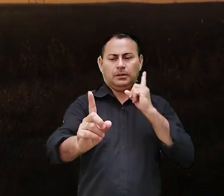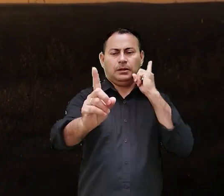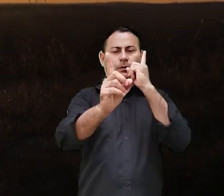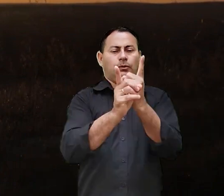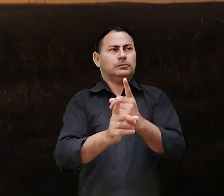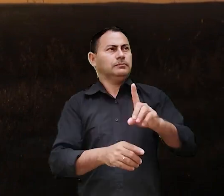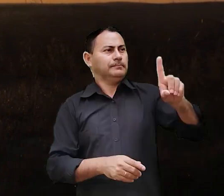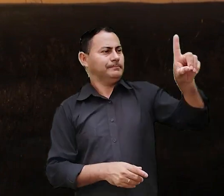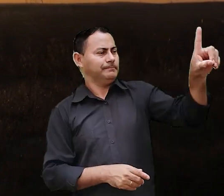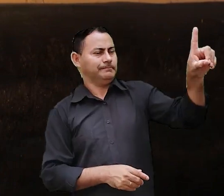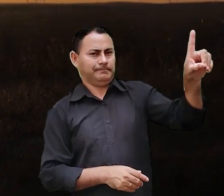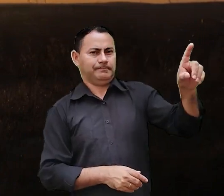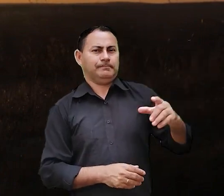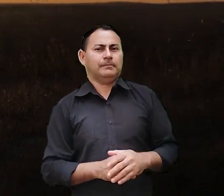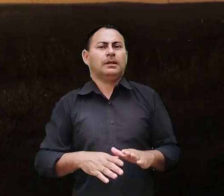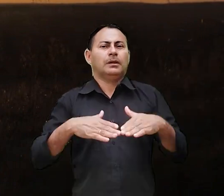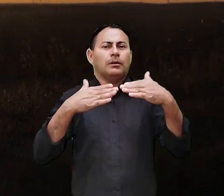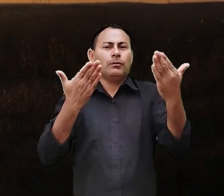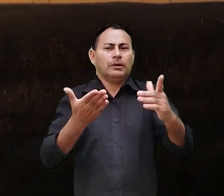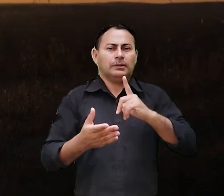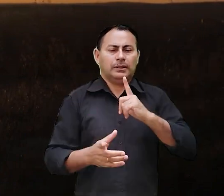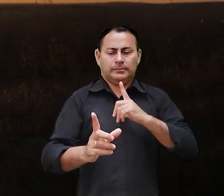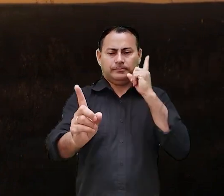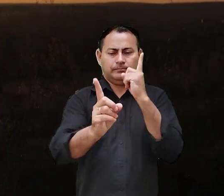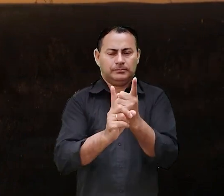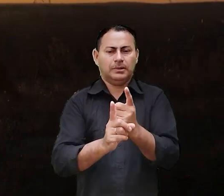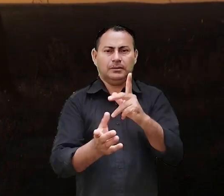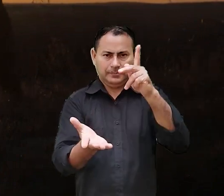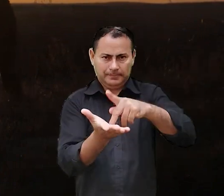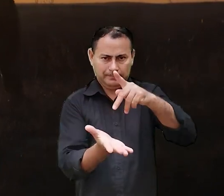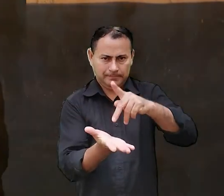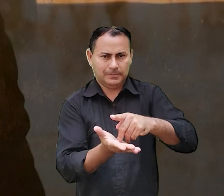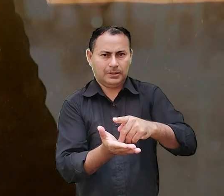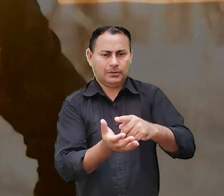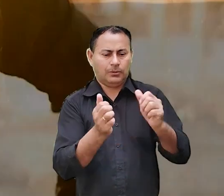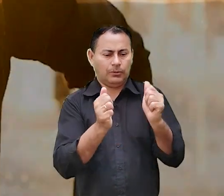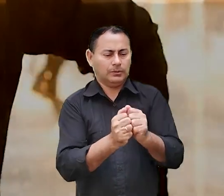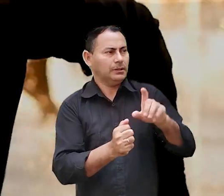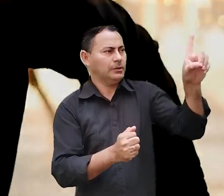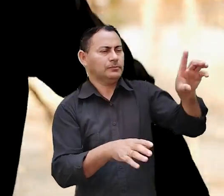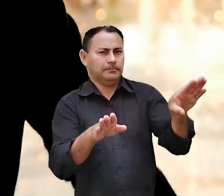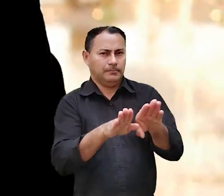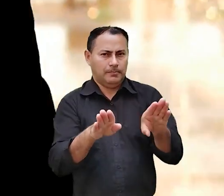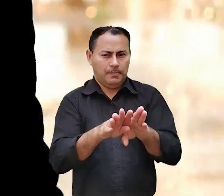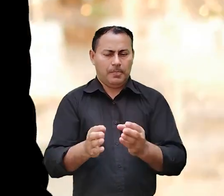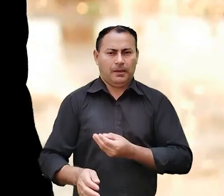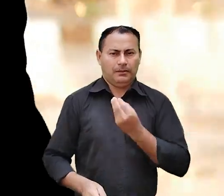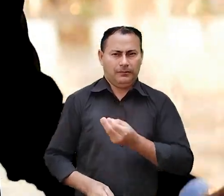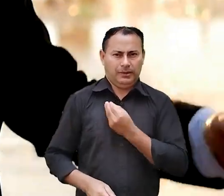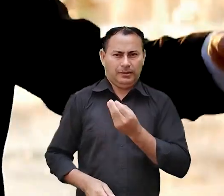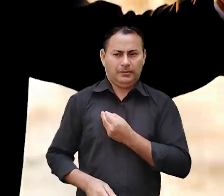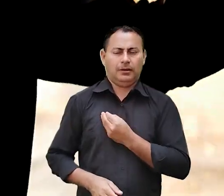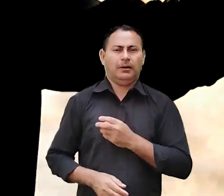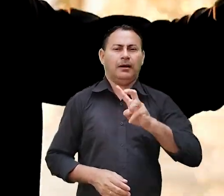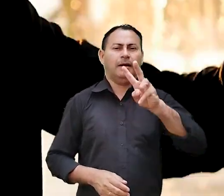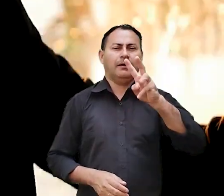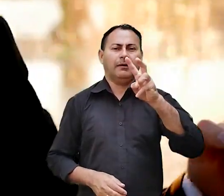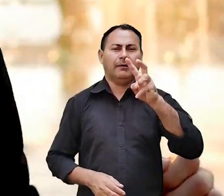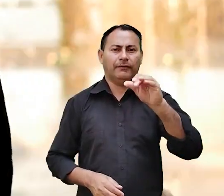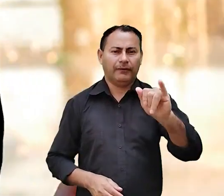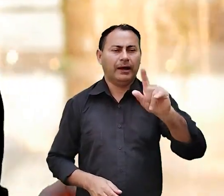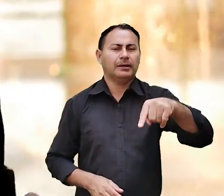encontro com Deus e quando eles têm esse encontro verdadeiro com Deus também vivem o